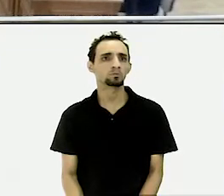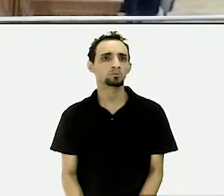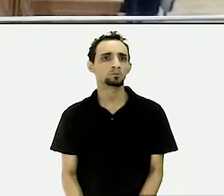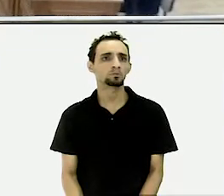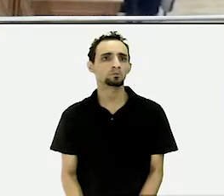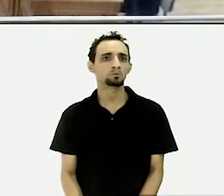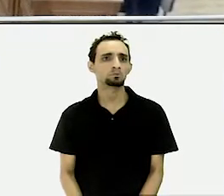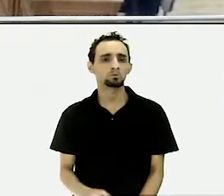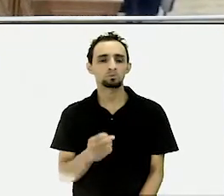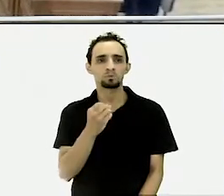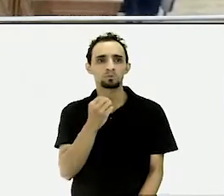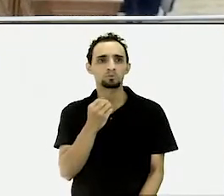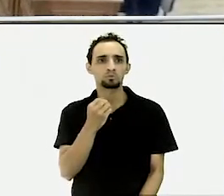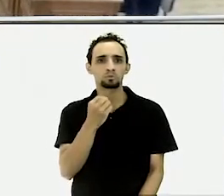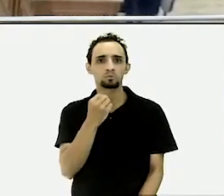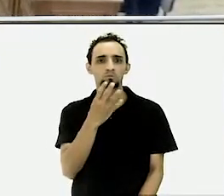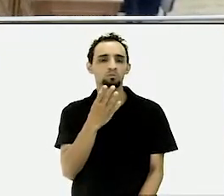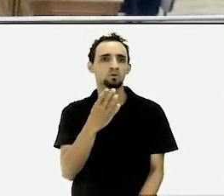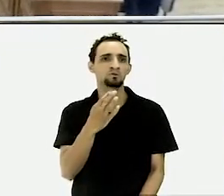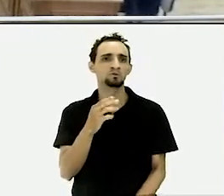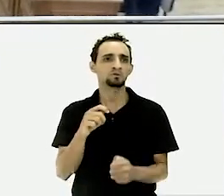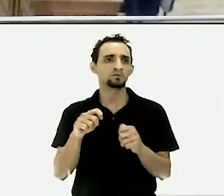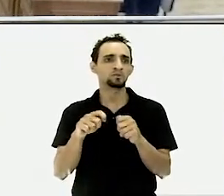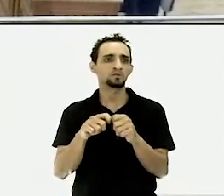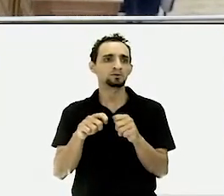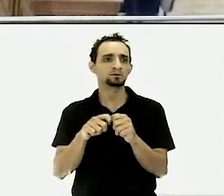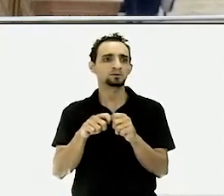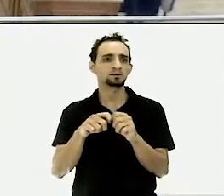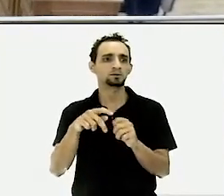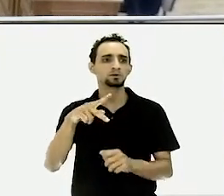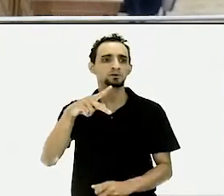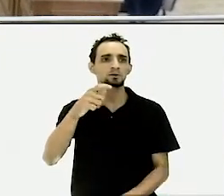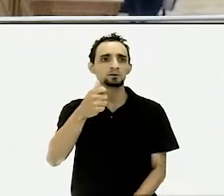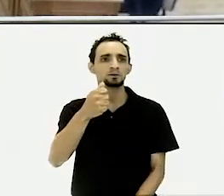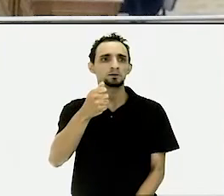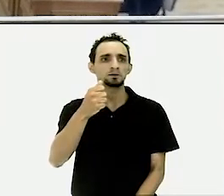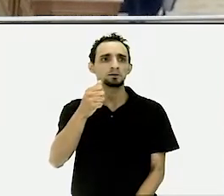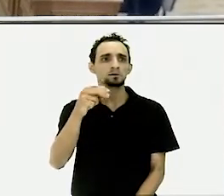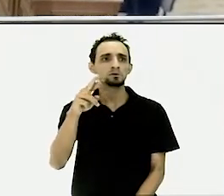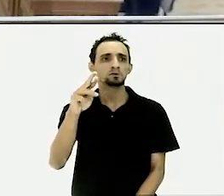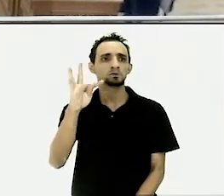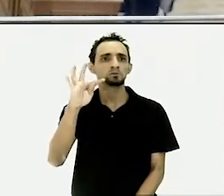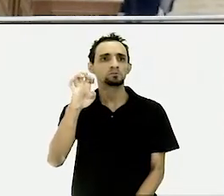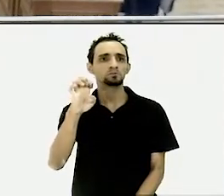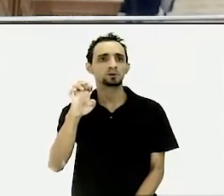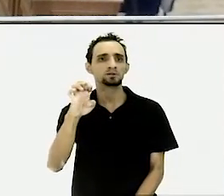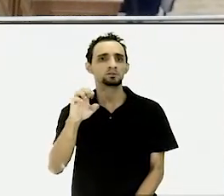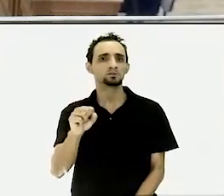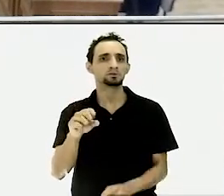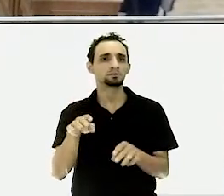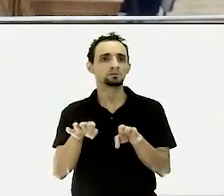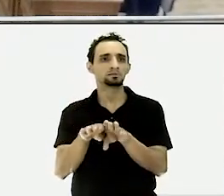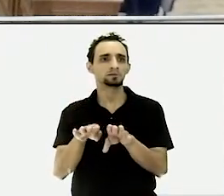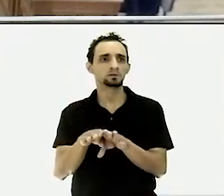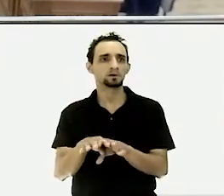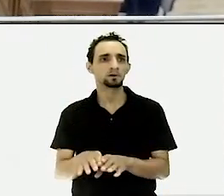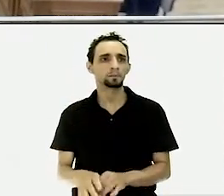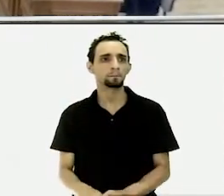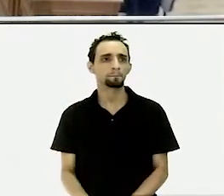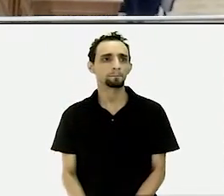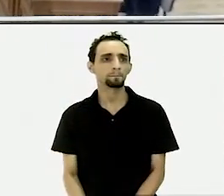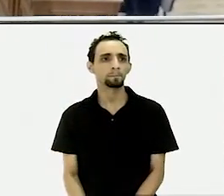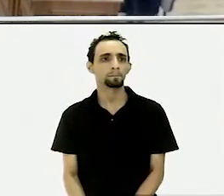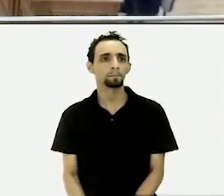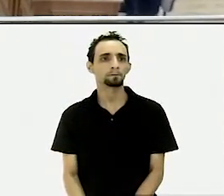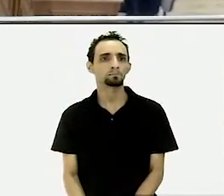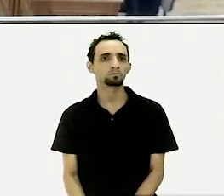né? Esqueci o nome dela. Quiser subir aqui também, vamos tirar foto para vocês, tá bom? Se vocês puderem vestir,